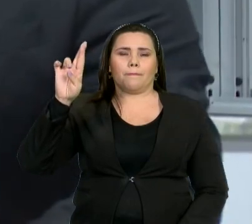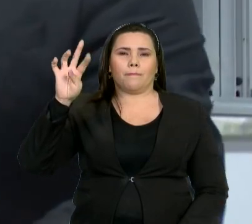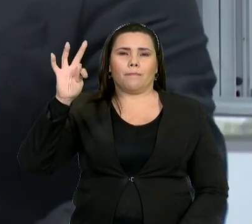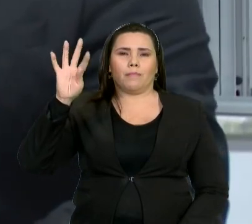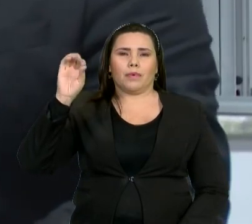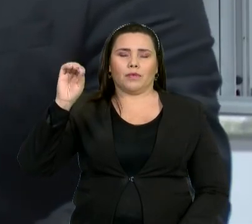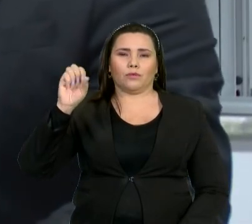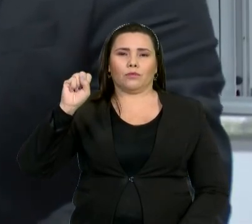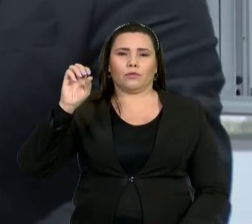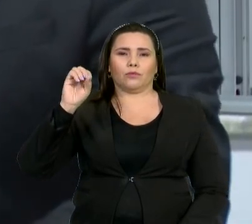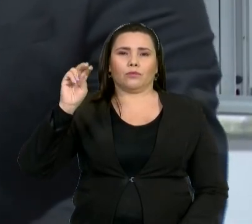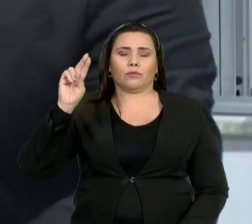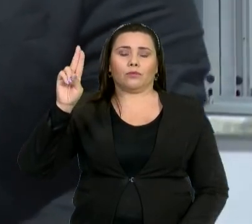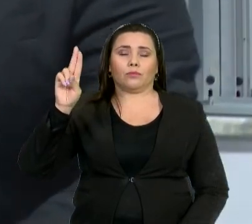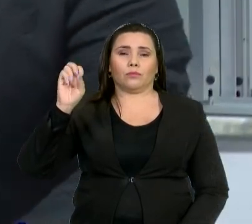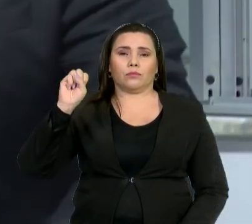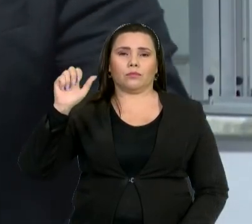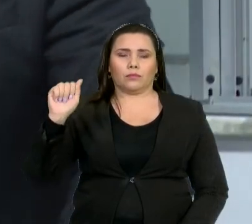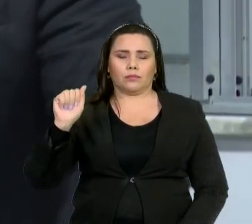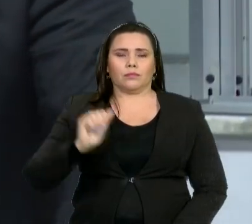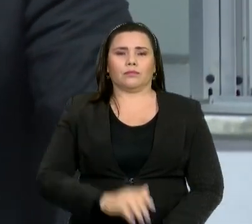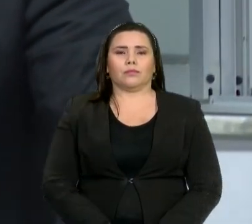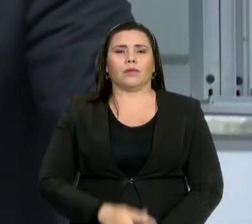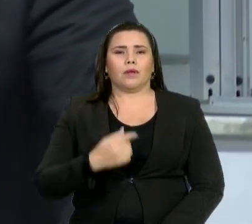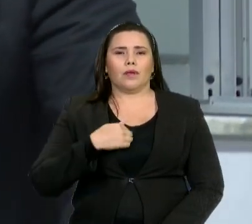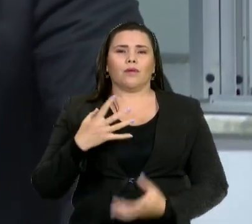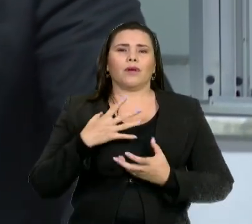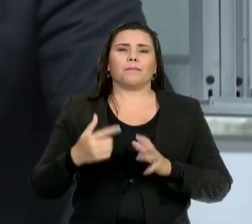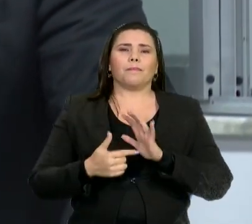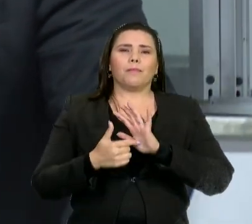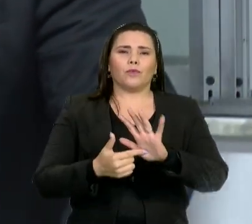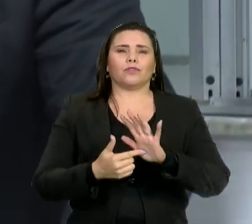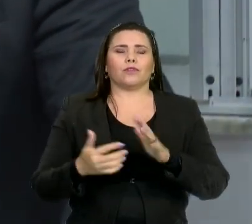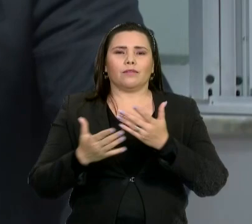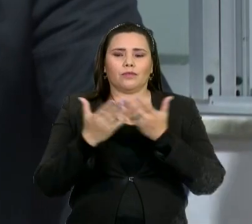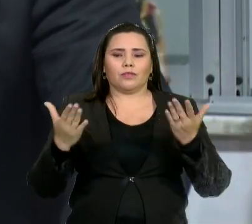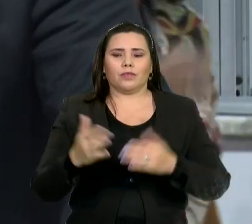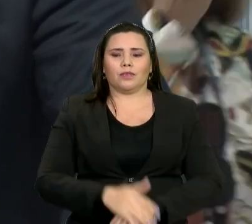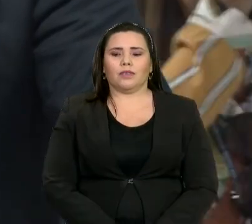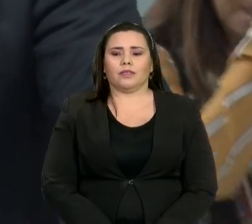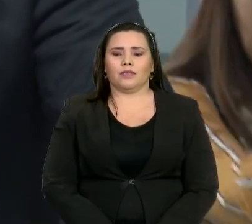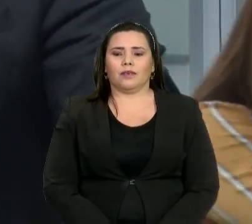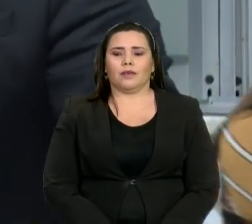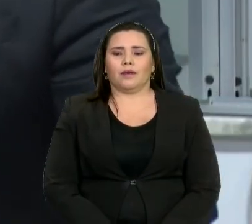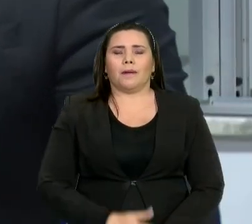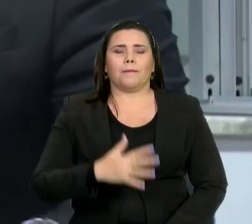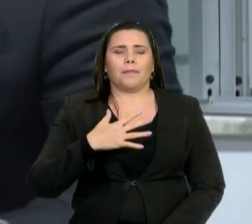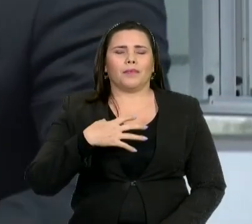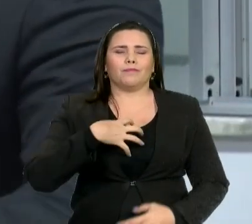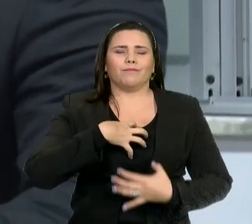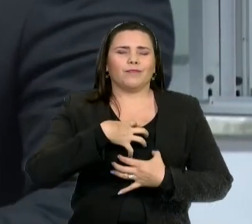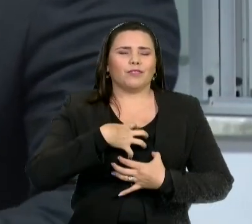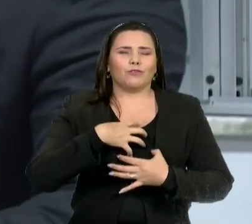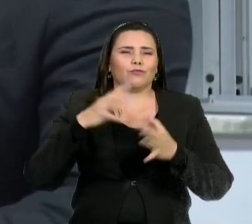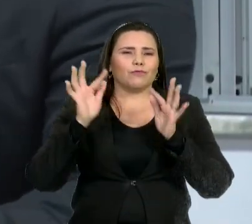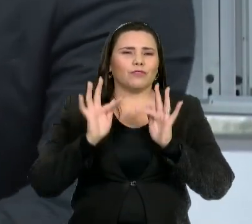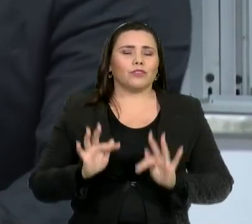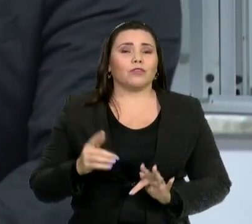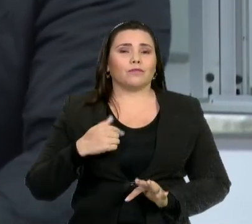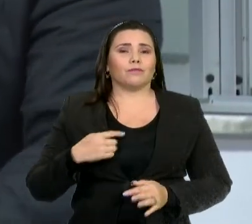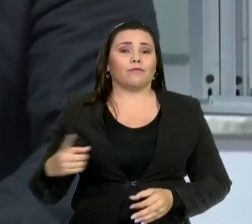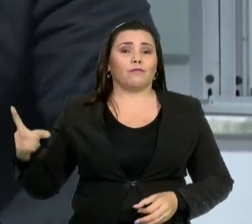Quero inicialmente externar, presidente Alberto, a minha alegria em retornar a esta